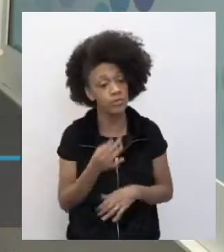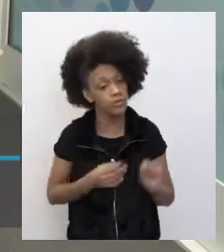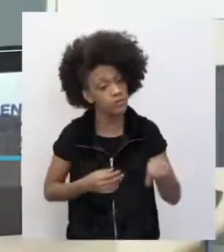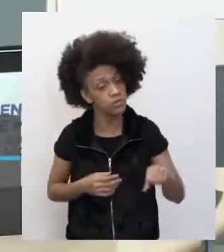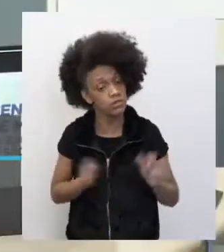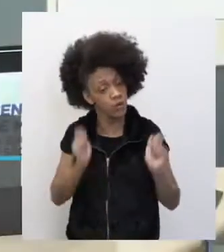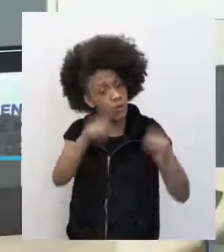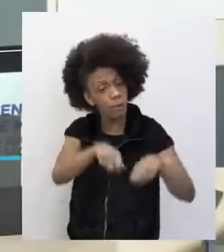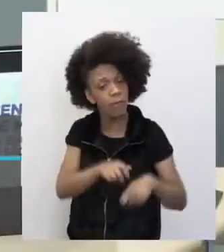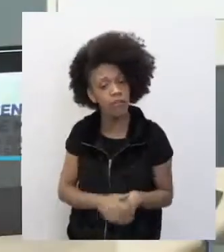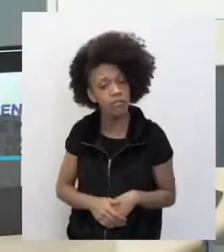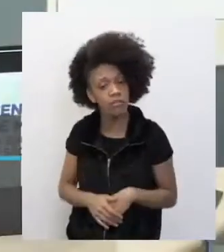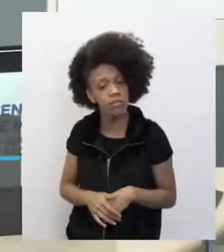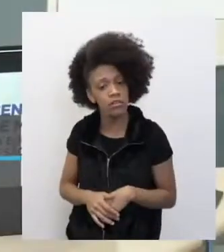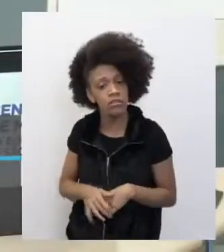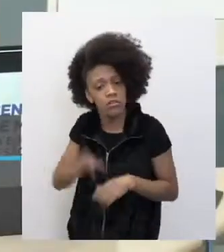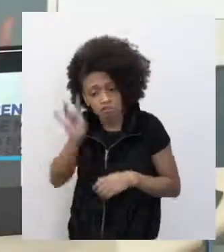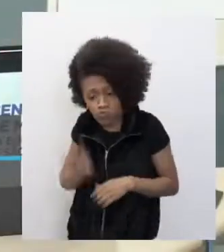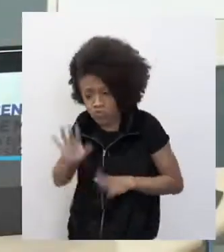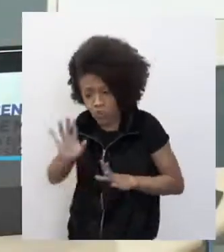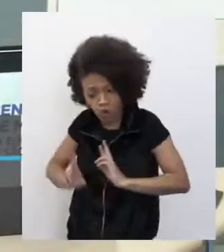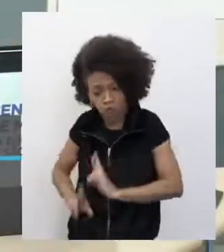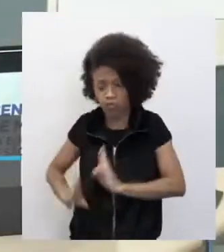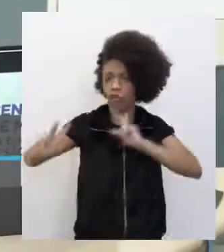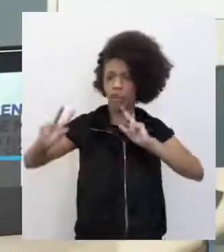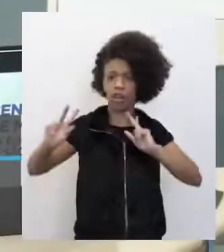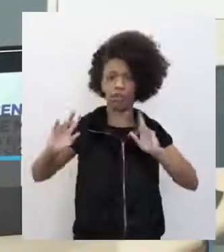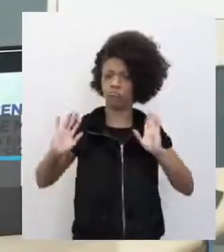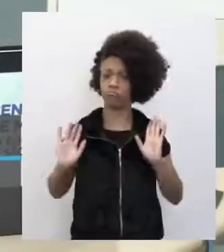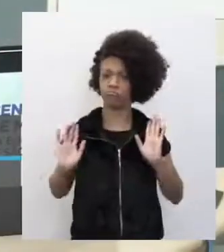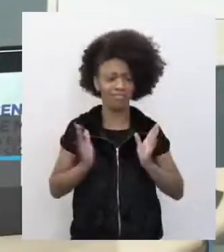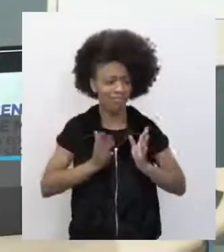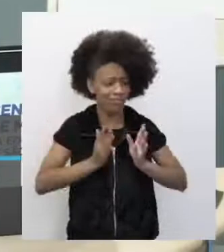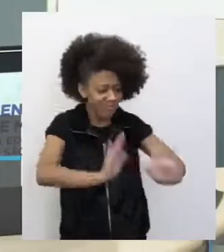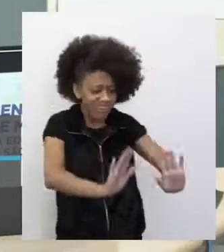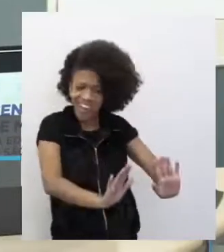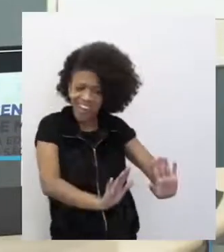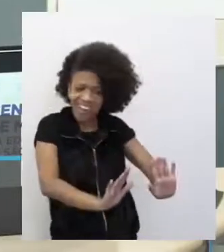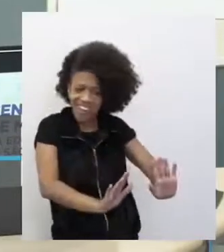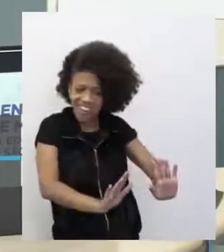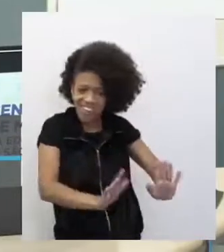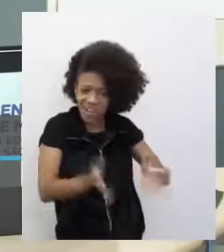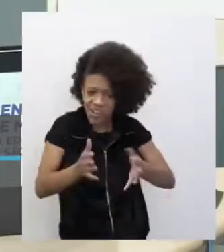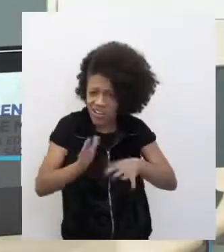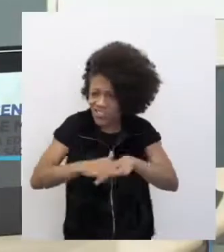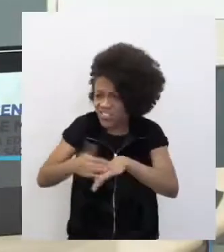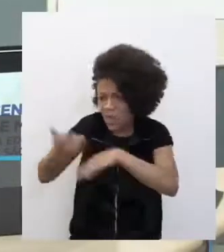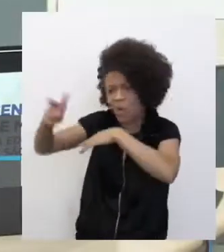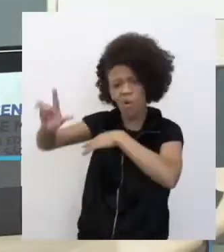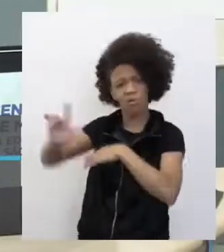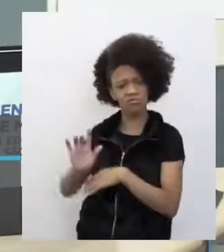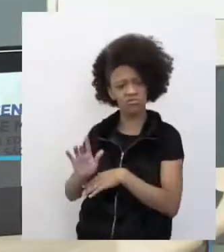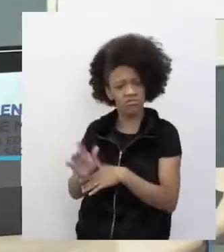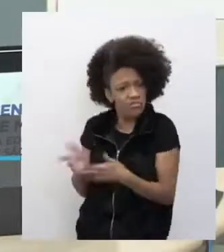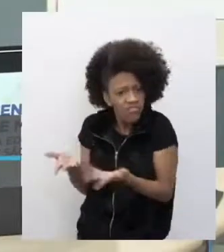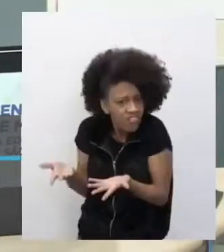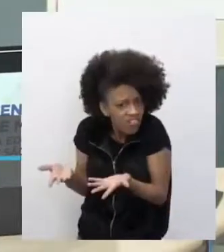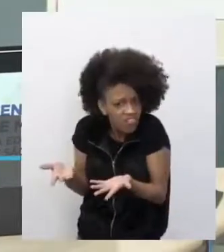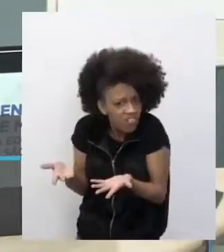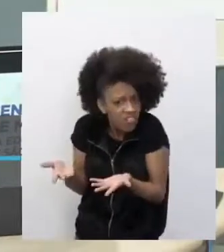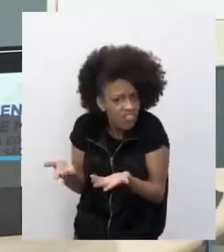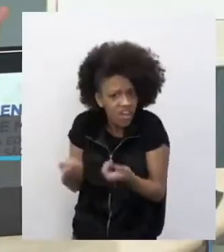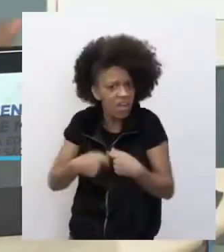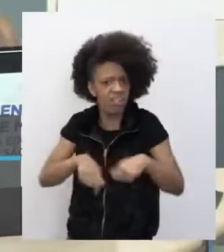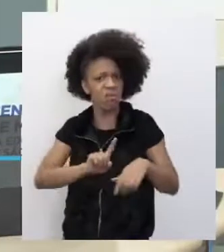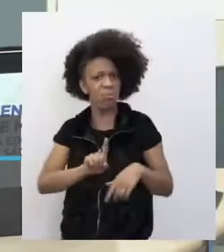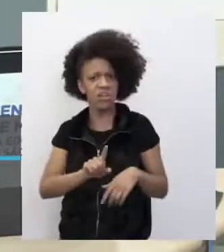E eu só sou diferente. Não quero fazer isso, quero fazer outra coisa. Poxa vida. Não precisa